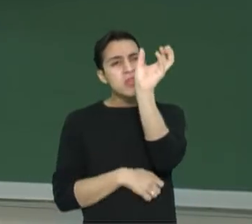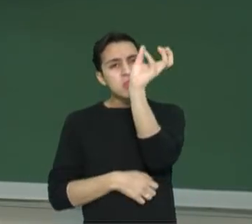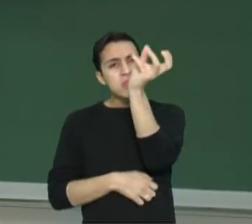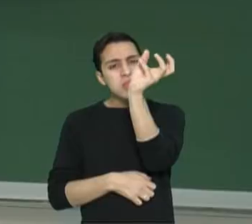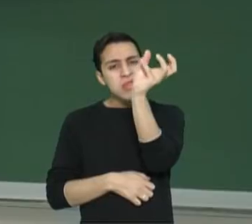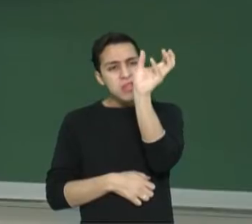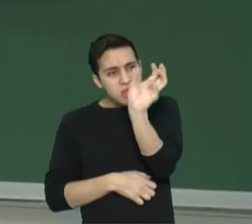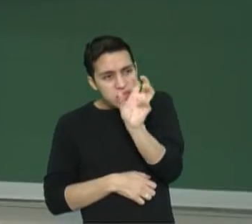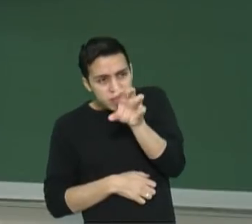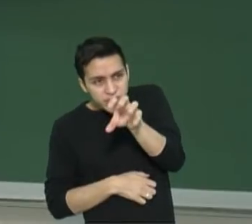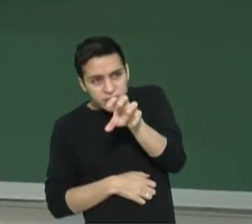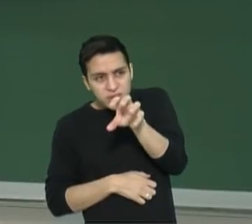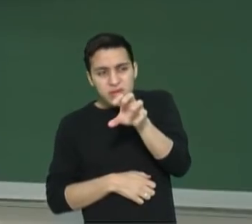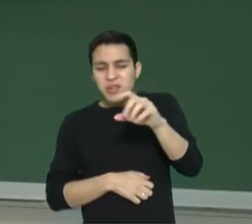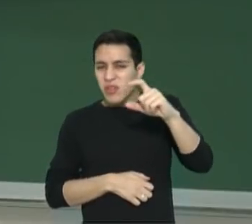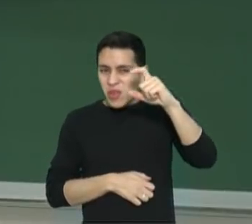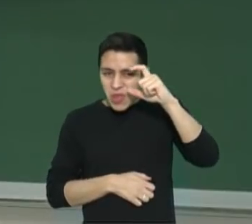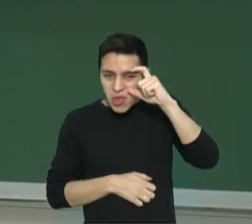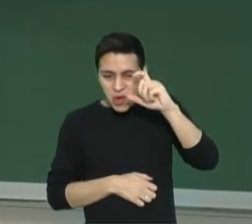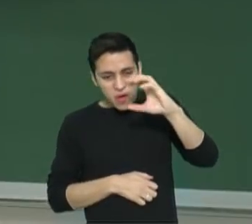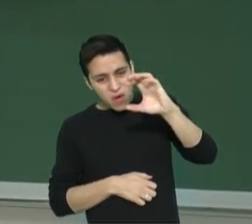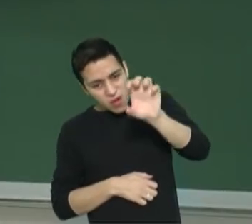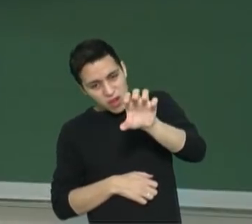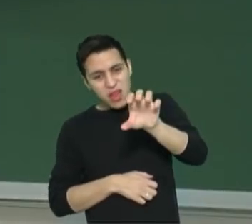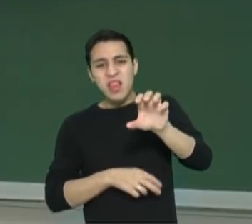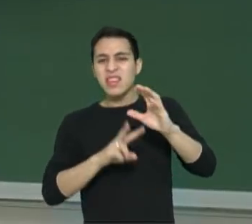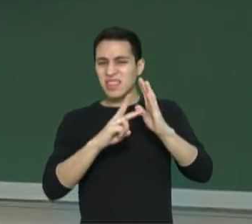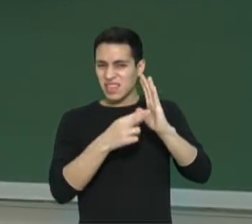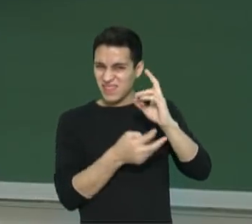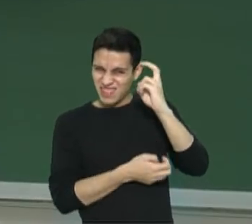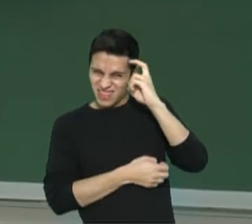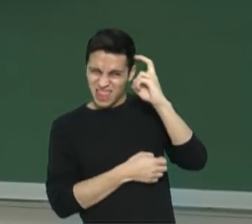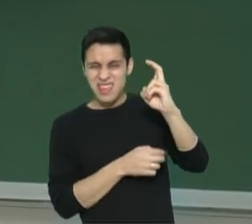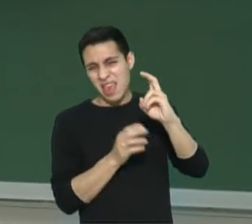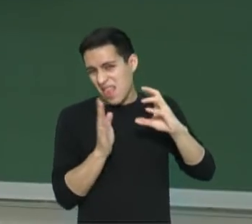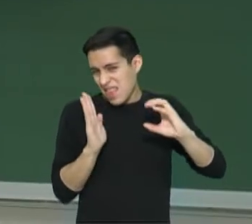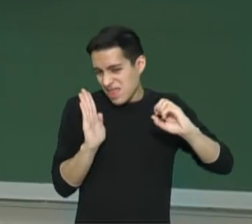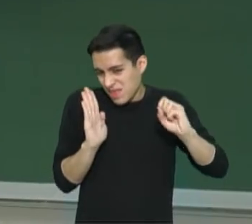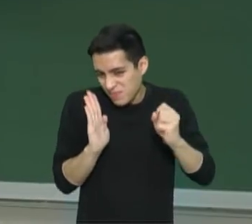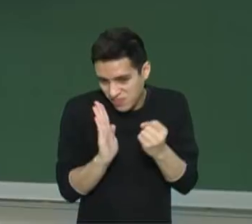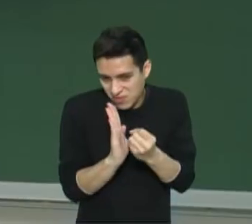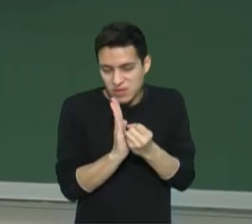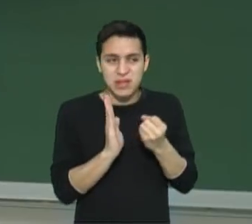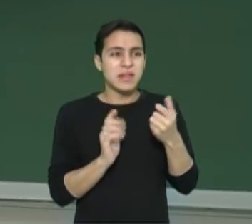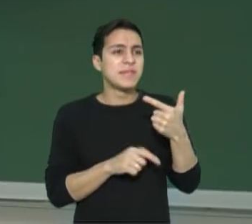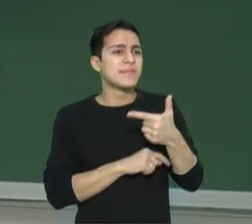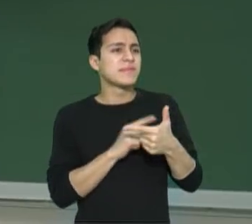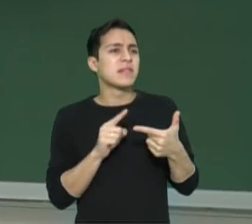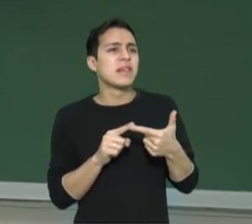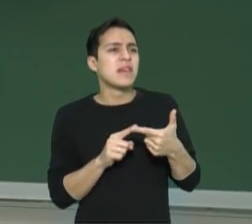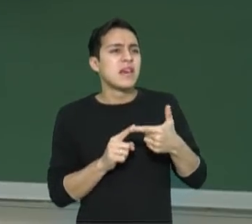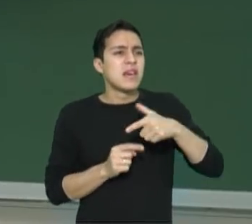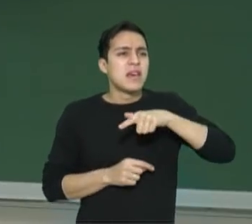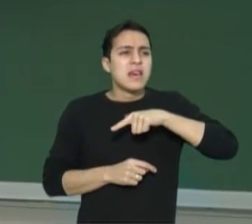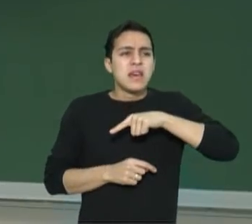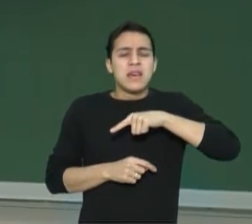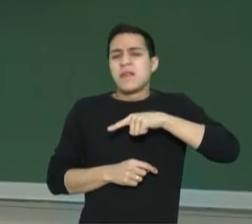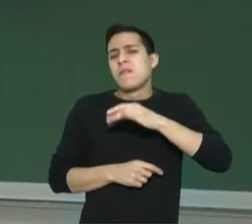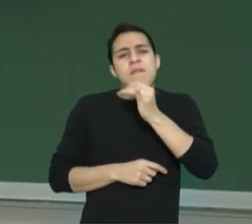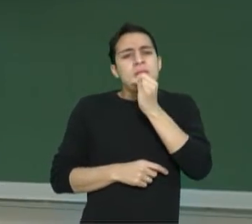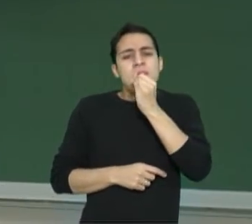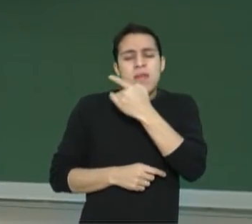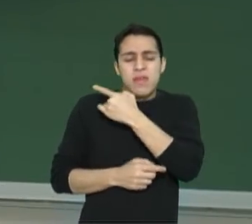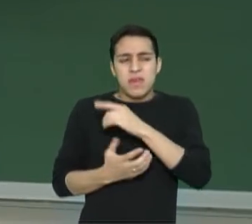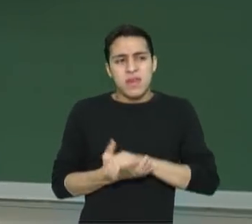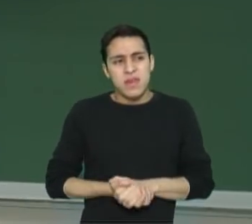então a ideia da inteligência em si, um símbolo representativo. E aí você tem ali, ó, aqui, por exemplo,